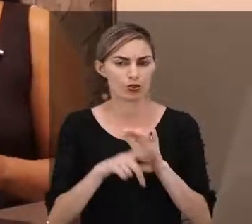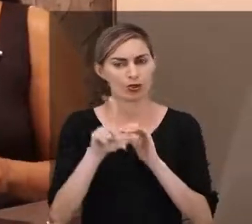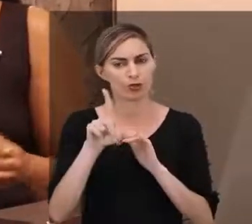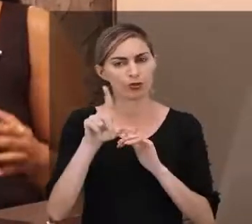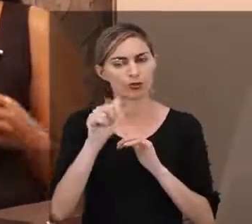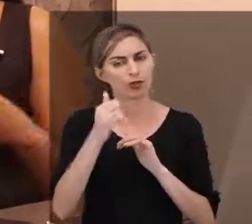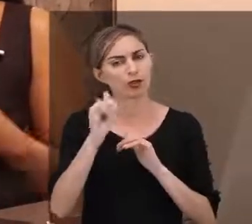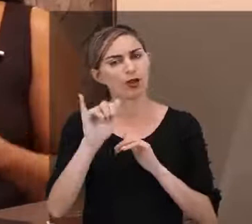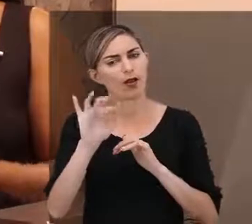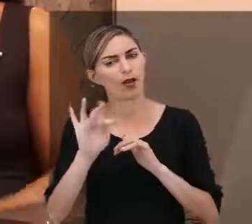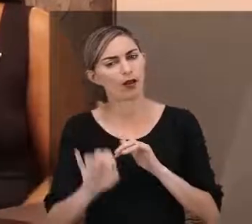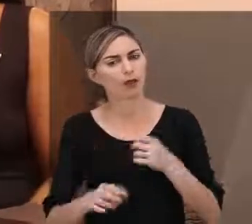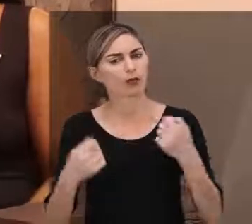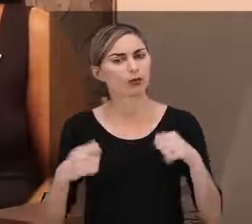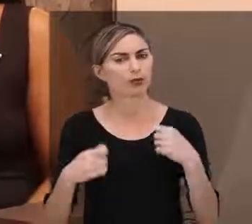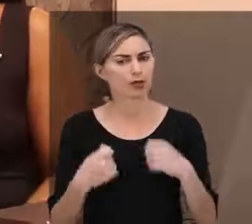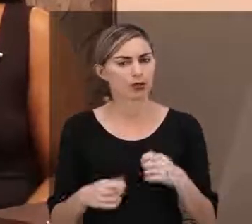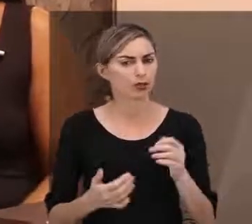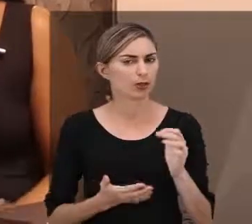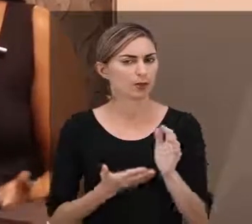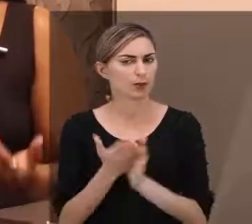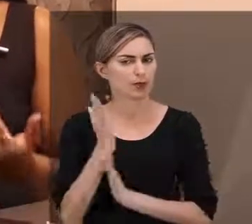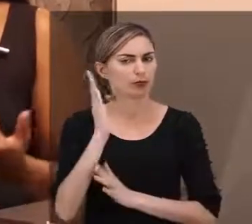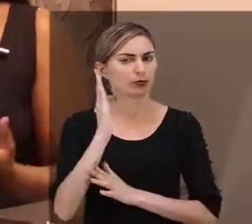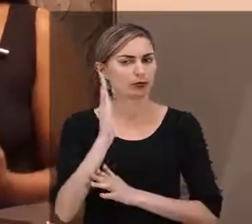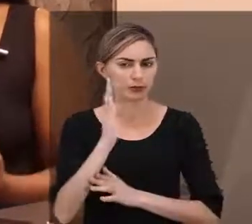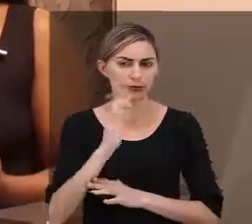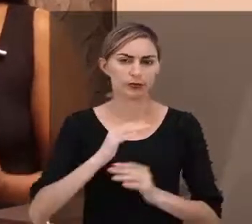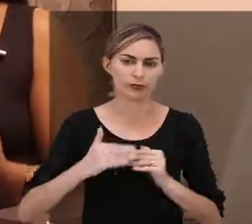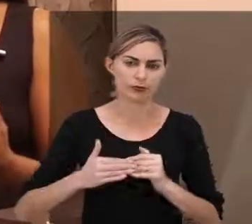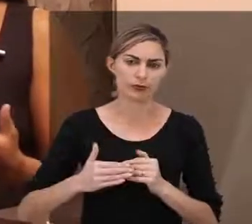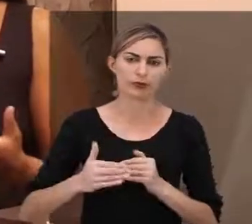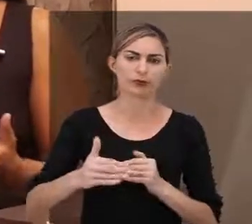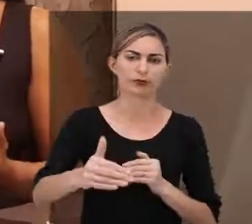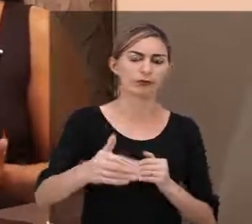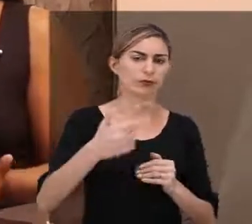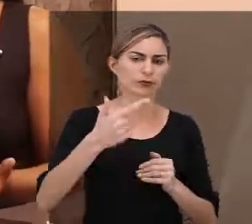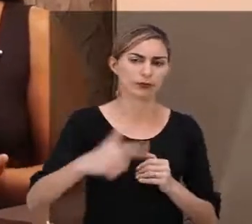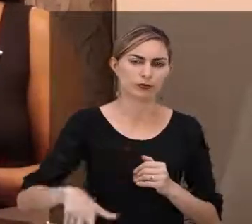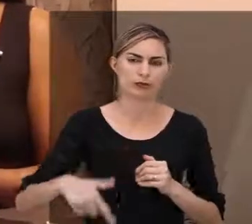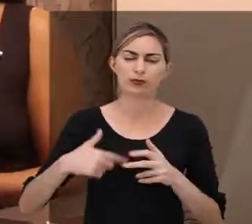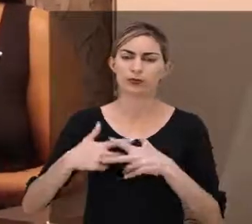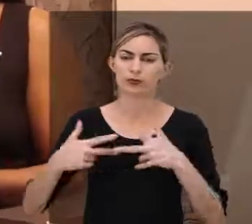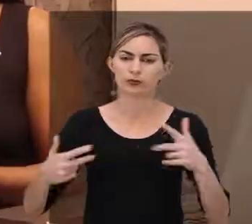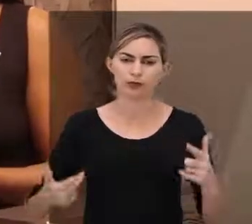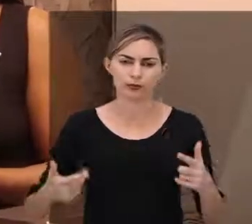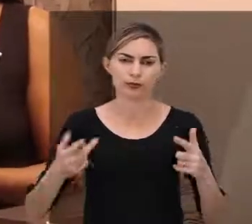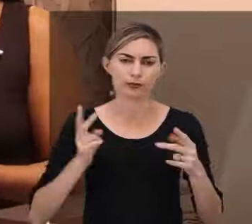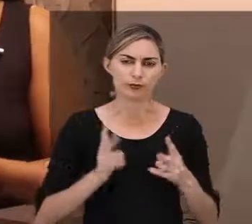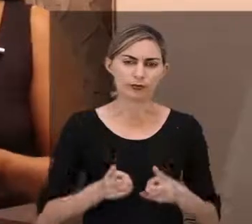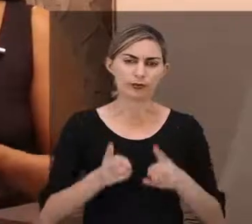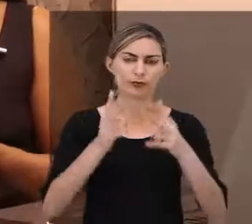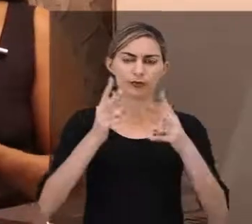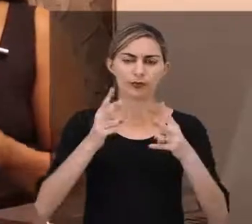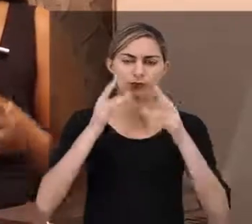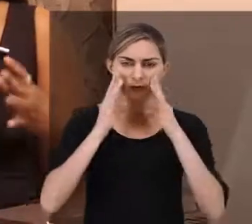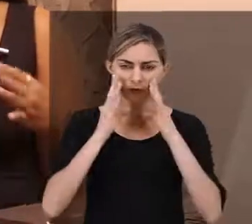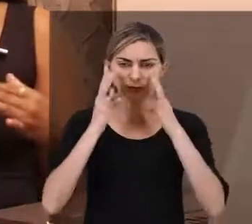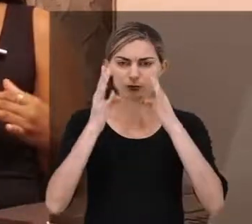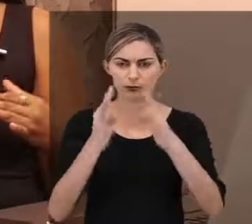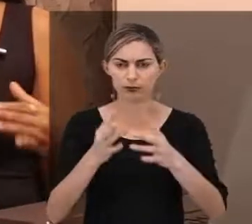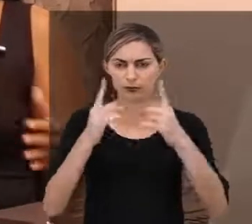estar amarrado, precisa estar aprovado. Após isso, a outra coisa que a gente tem que sempre prestar atenção é